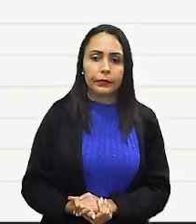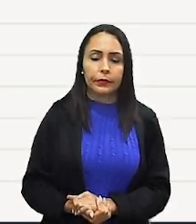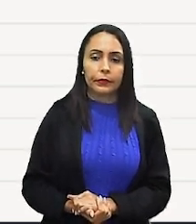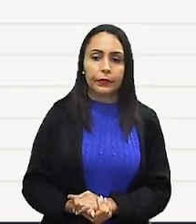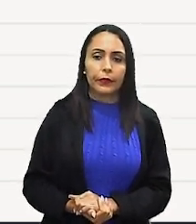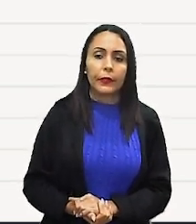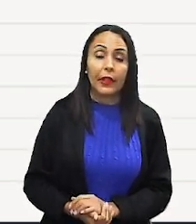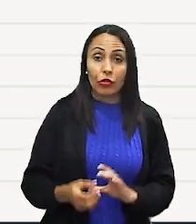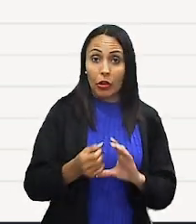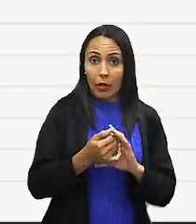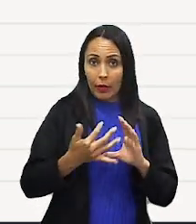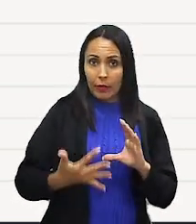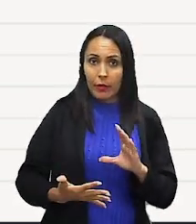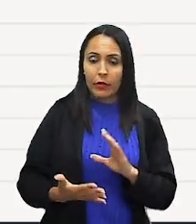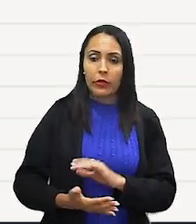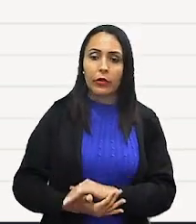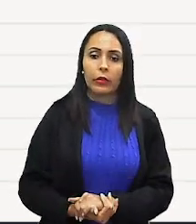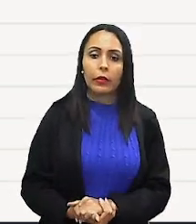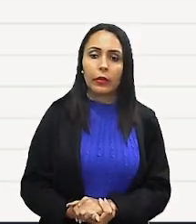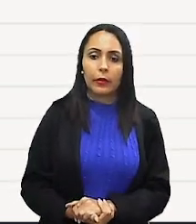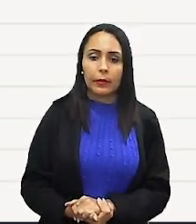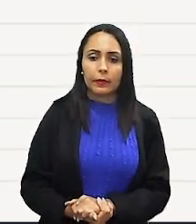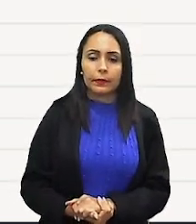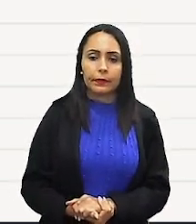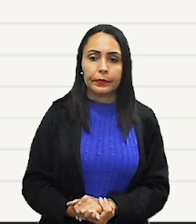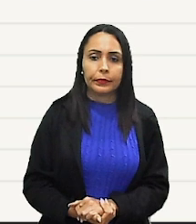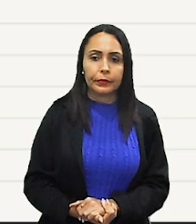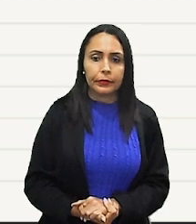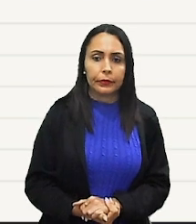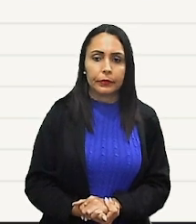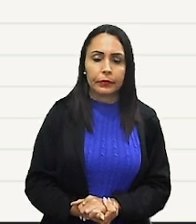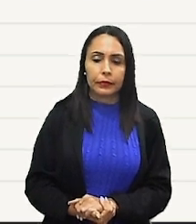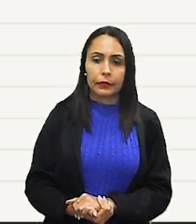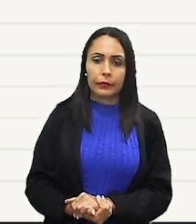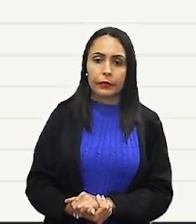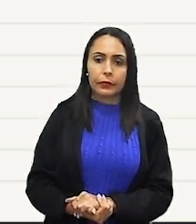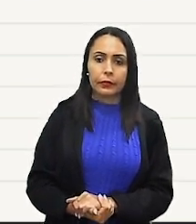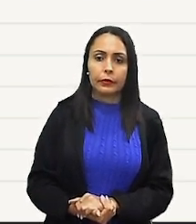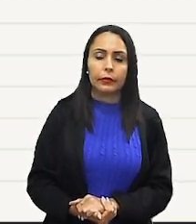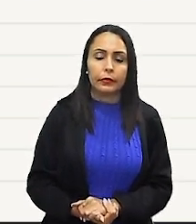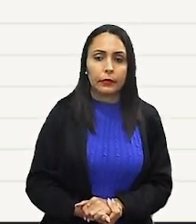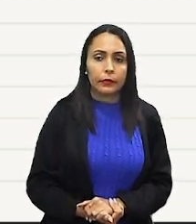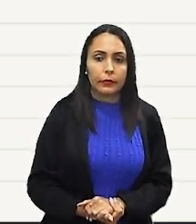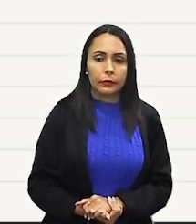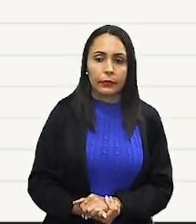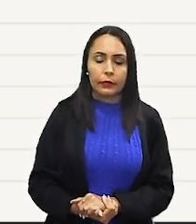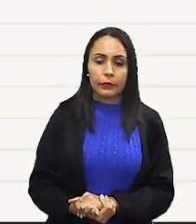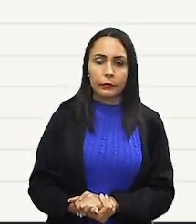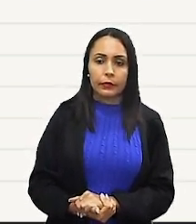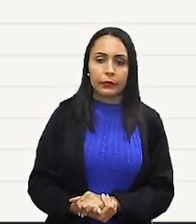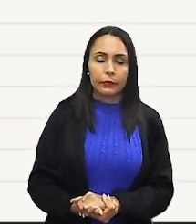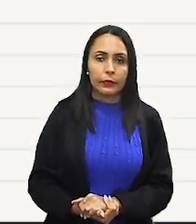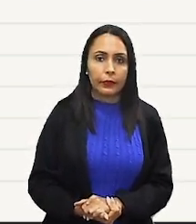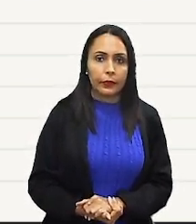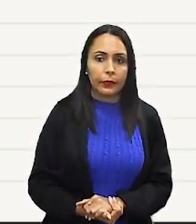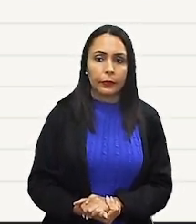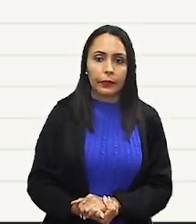dos vírus. A gente vai ter que lembrar das características,